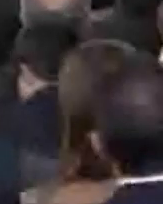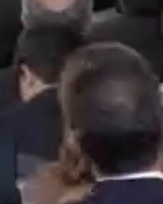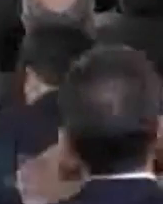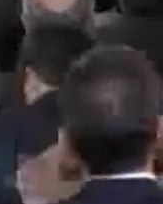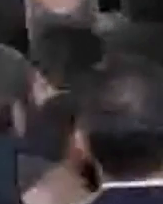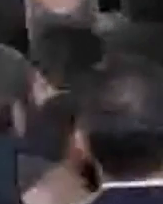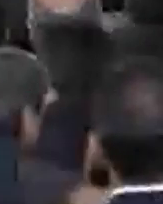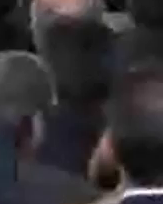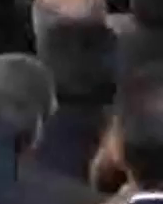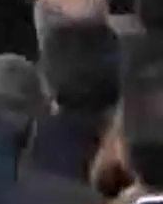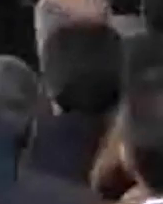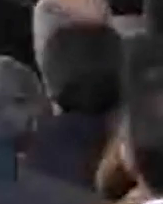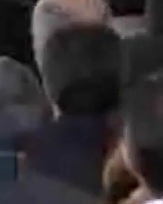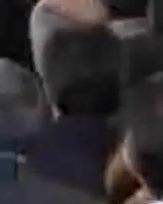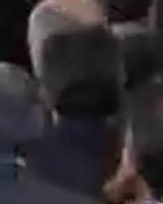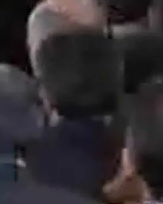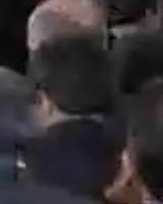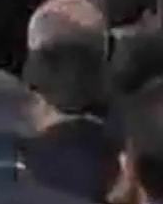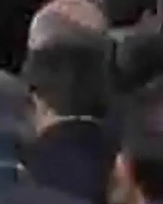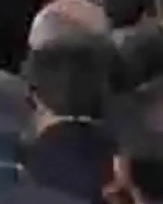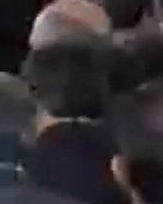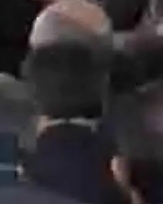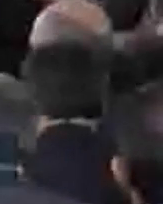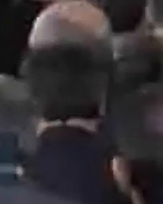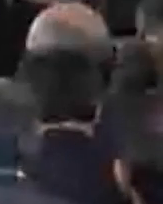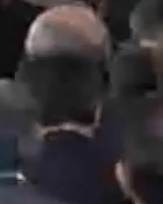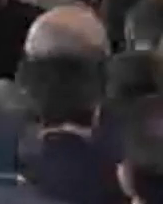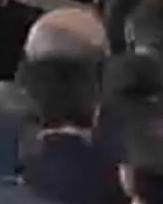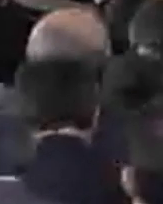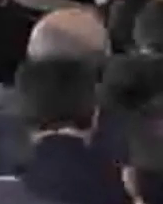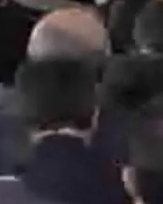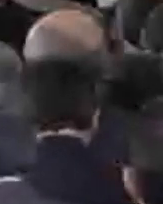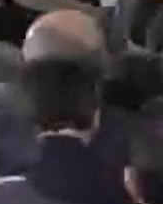Está aí.